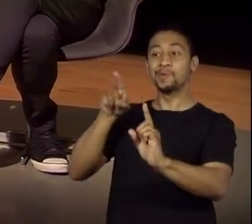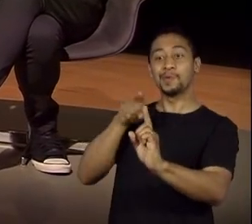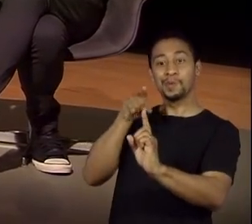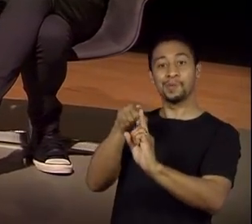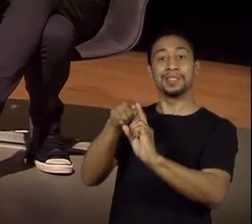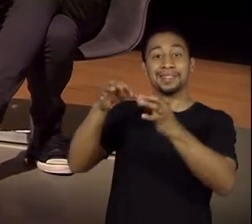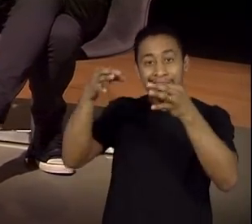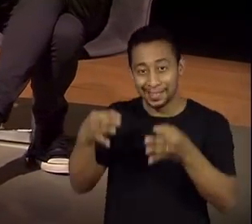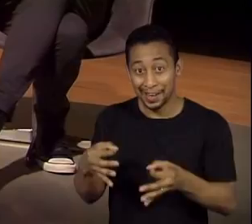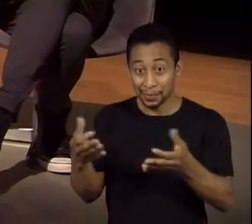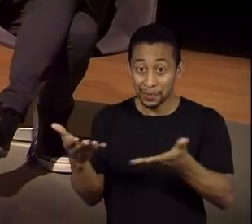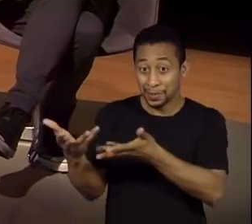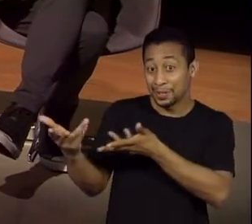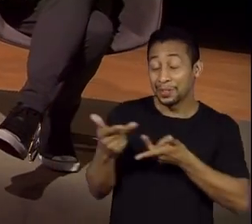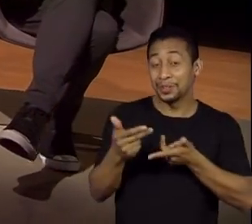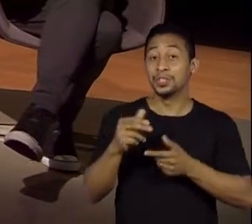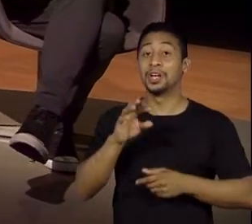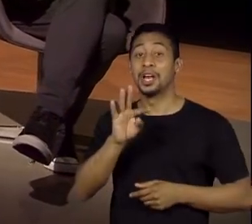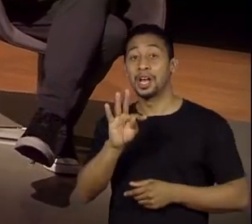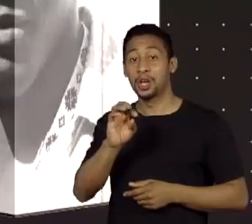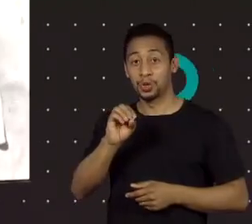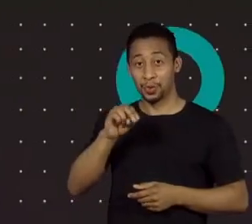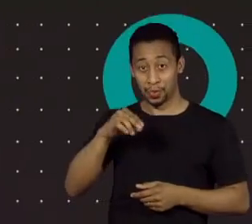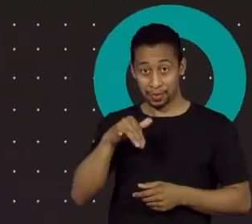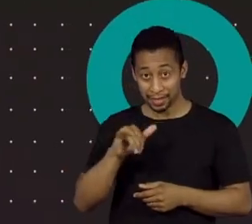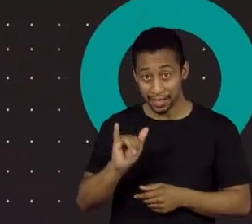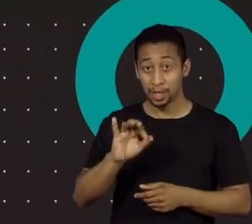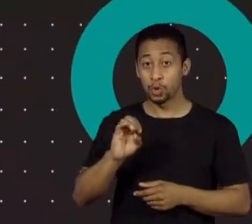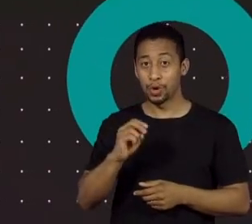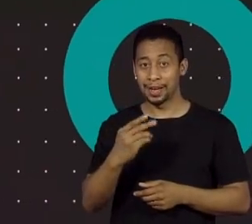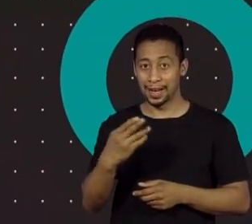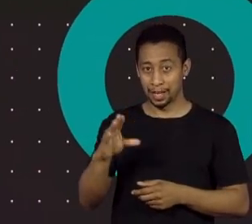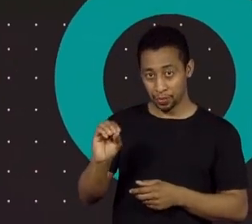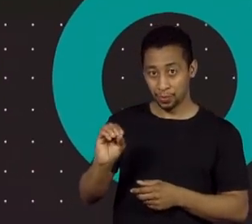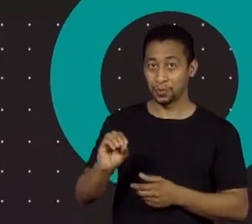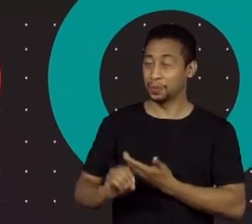Persona recebe Tony Tornado.